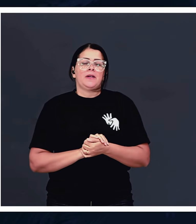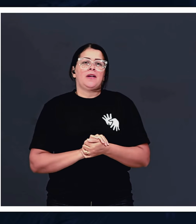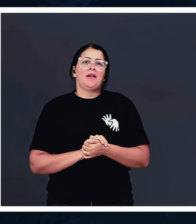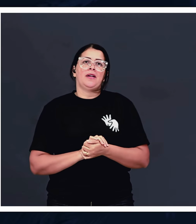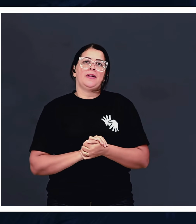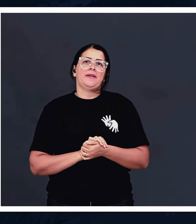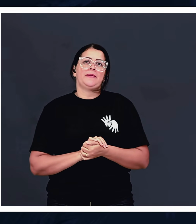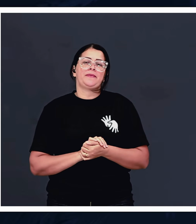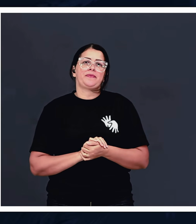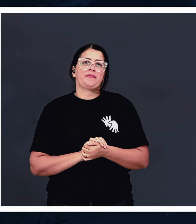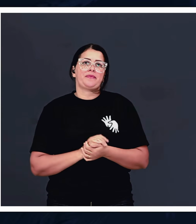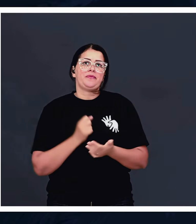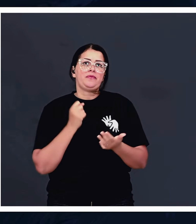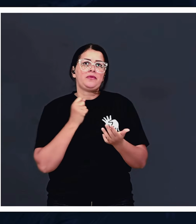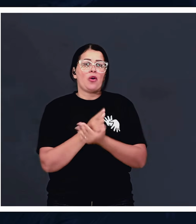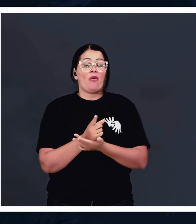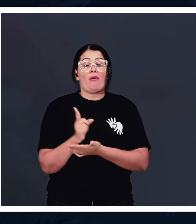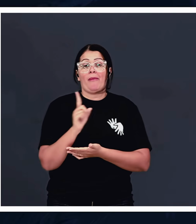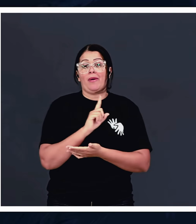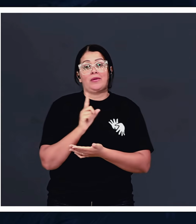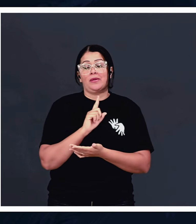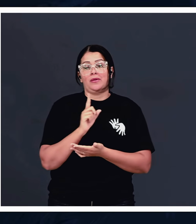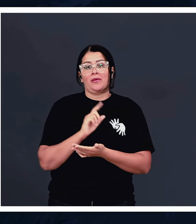comprar ou não comprar.